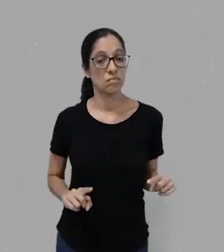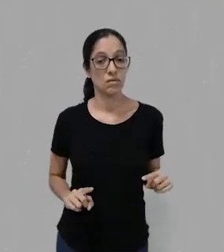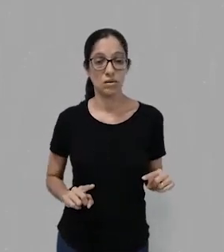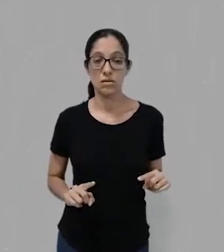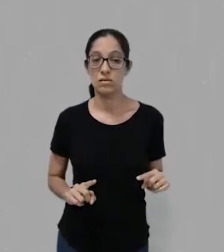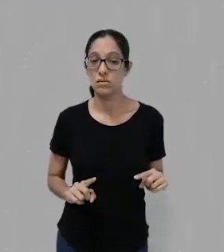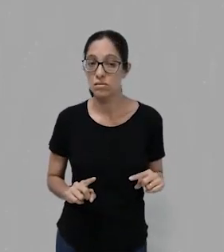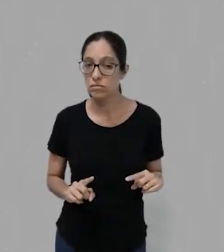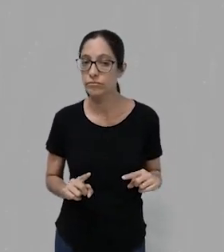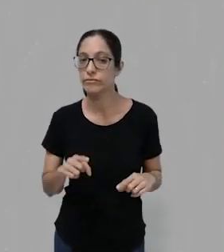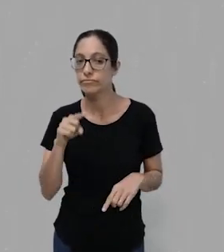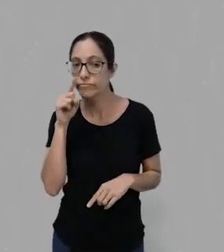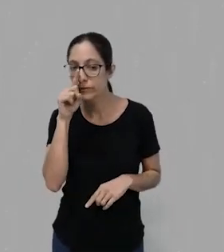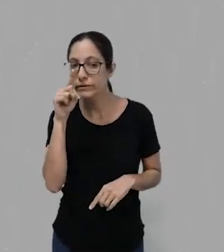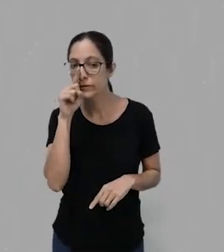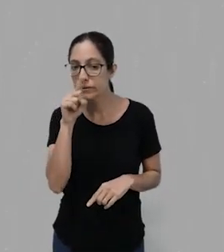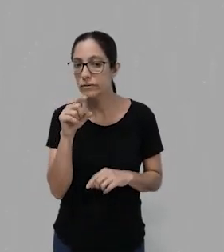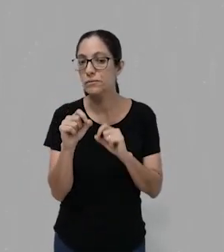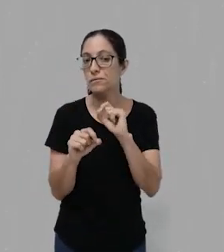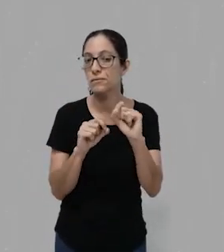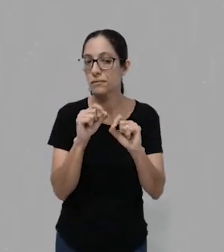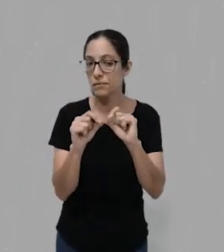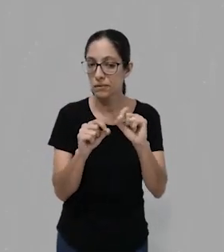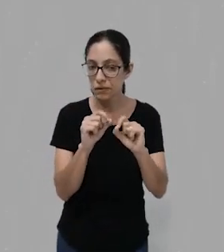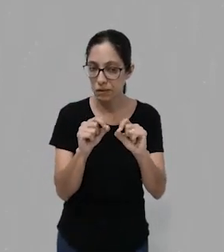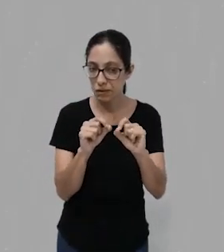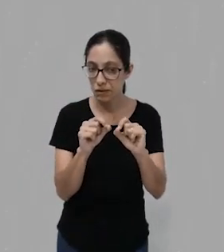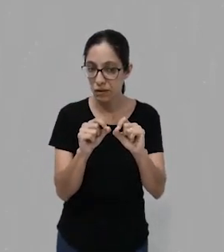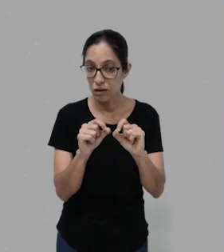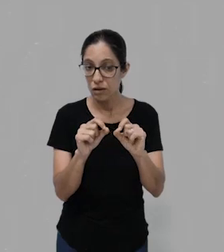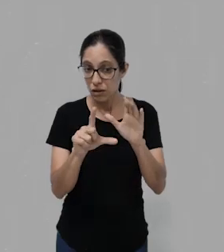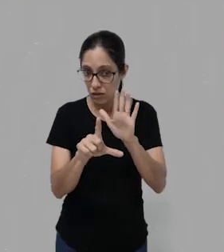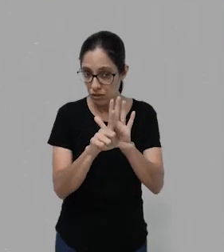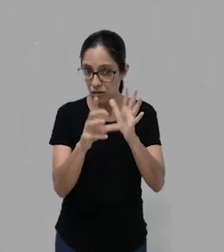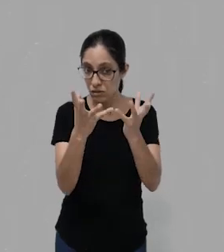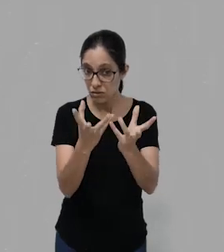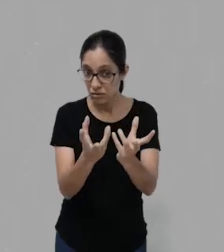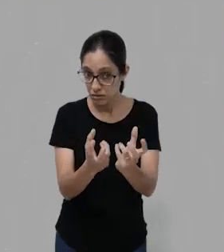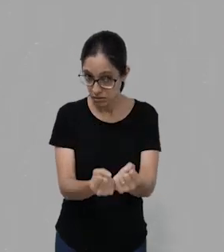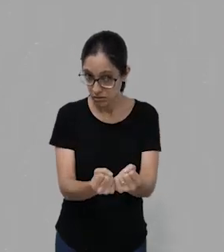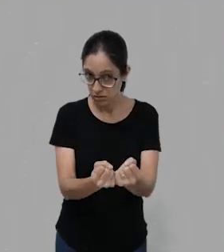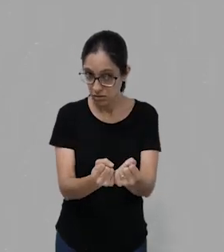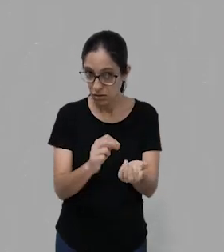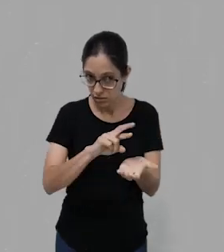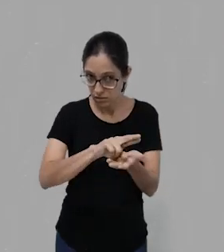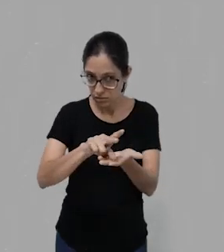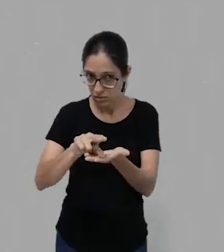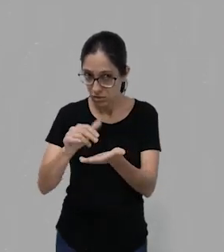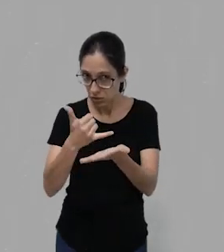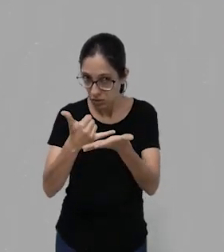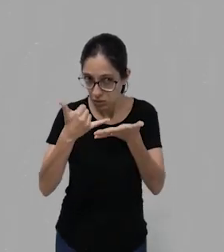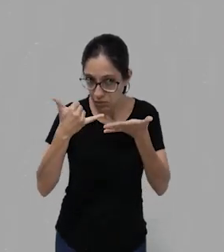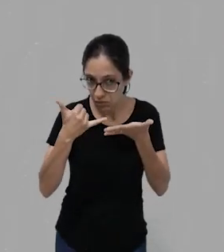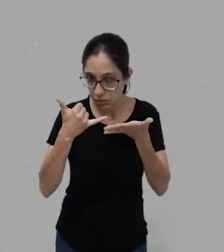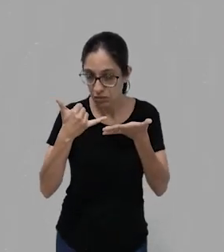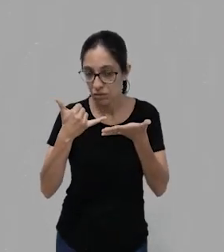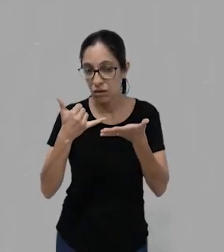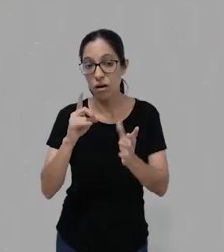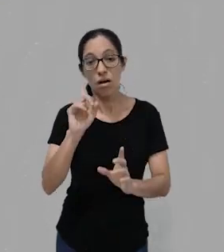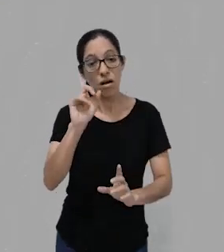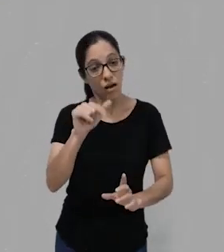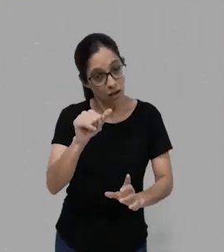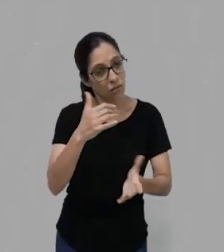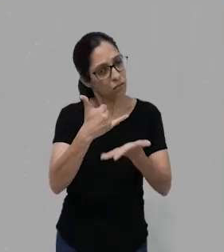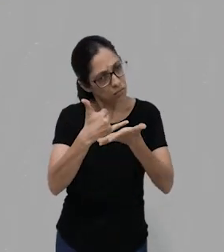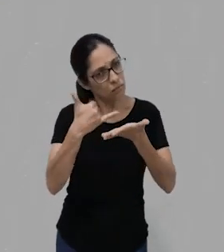é o grande risco, porque mesmo sendo lícito, mesmo sendo o quê? Legal, é uma